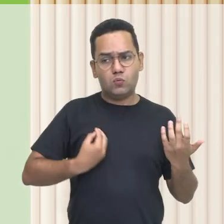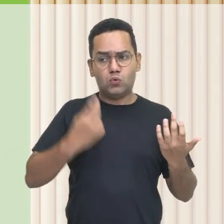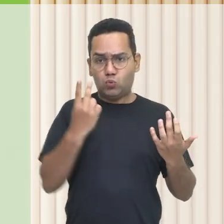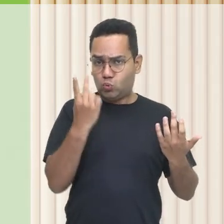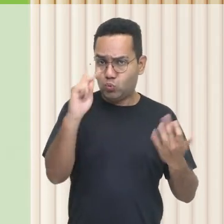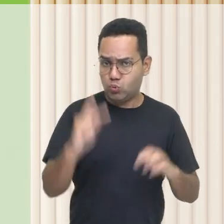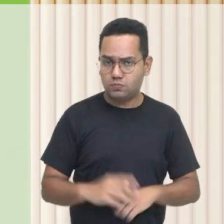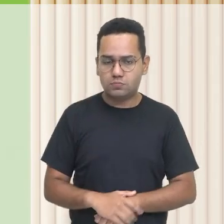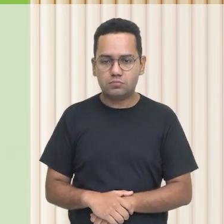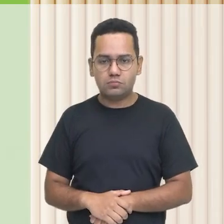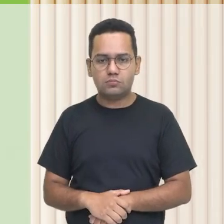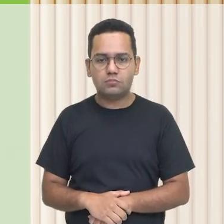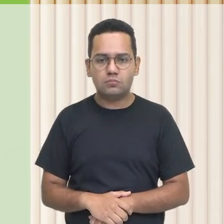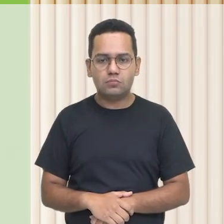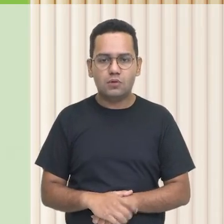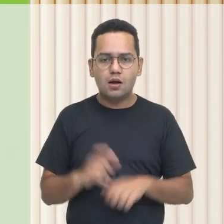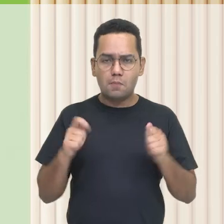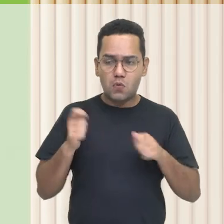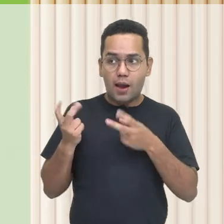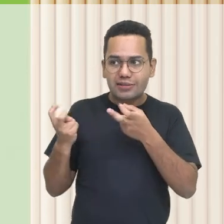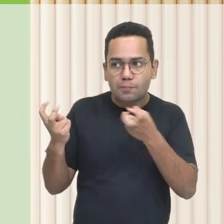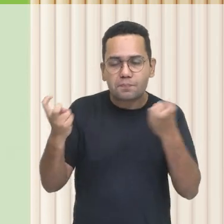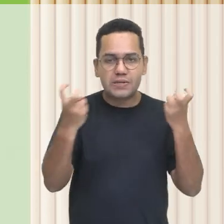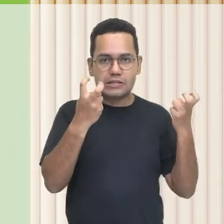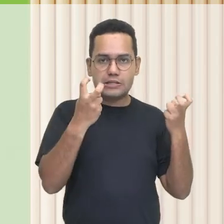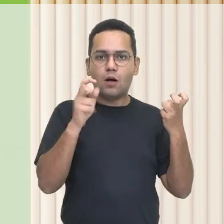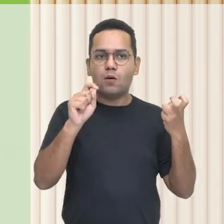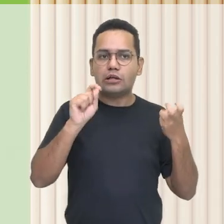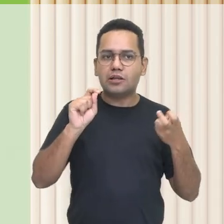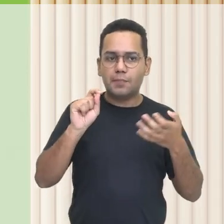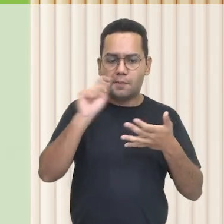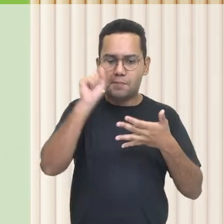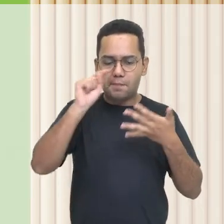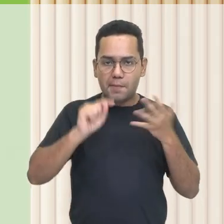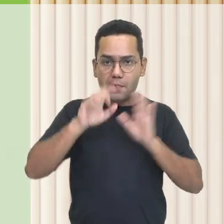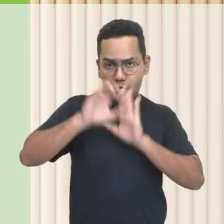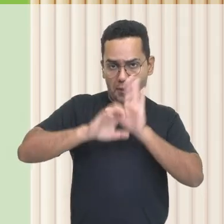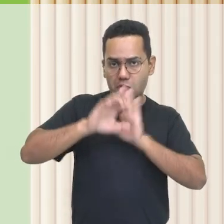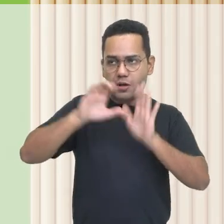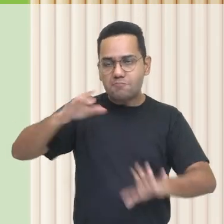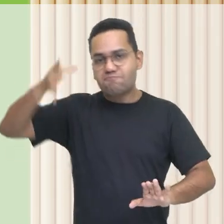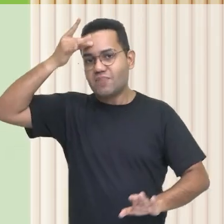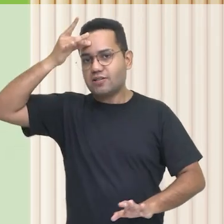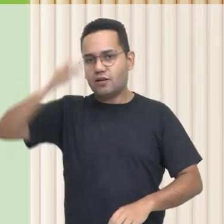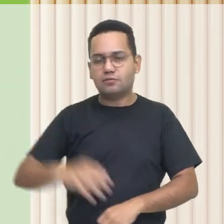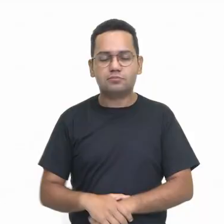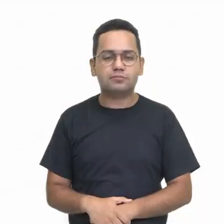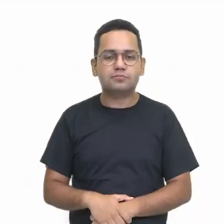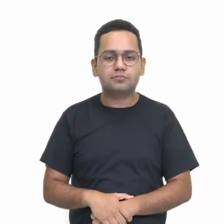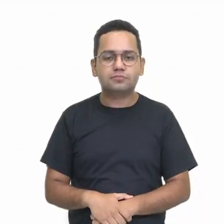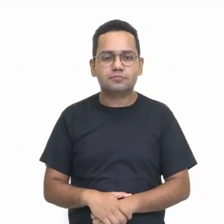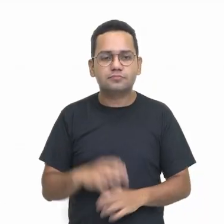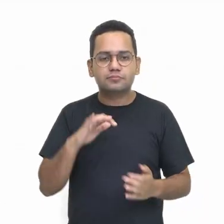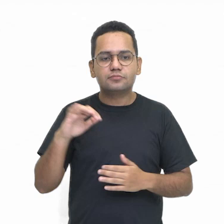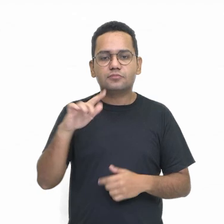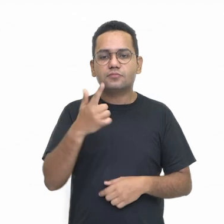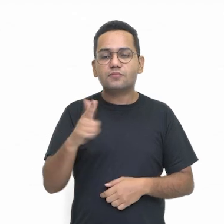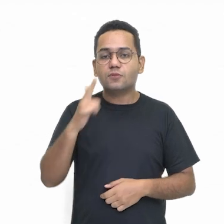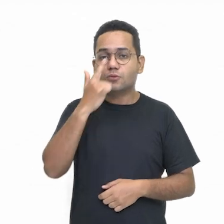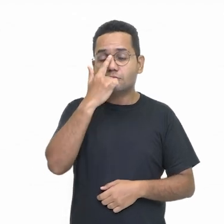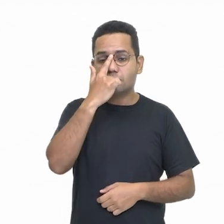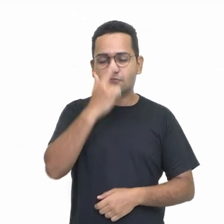possa para facilitar né Essa fixação desses conteúdos Tá bom Vamos ver aí um outro que é sobre